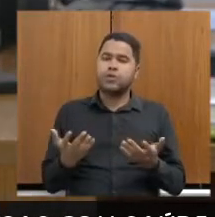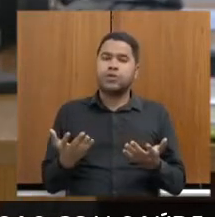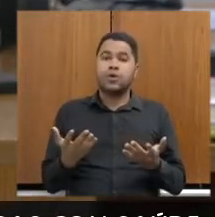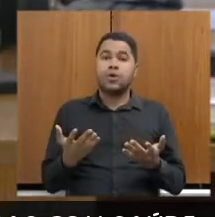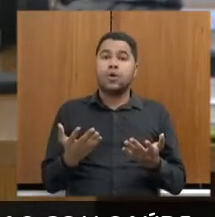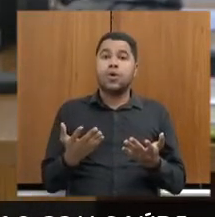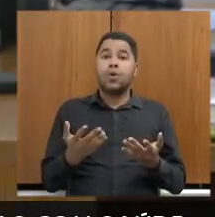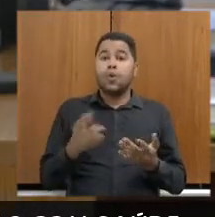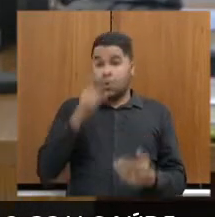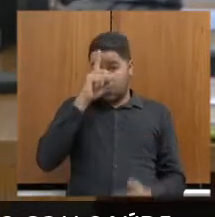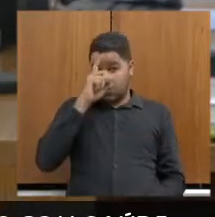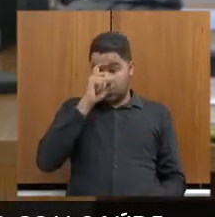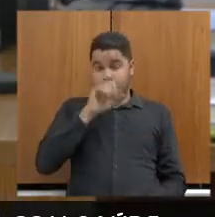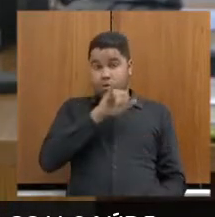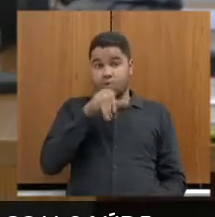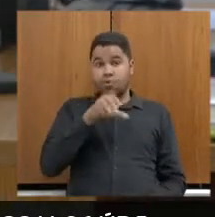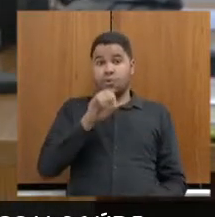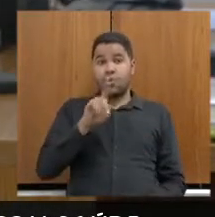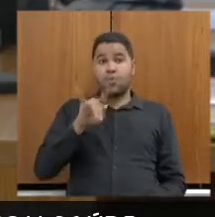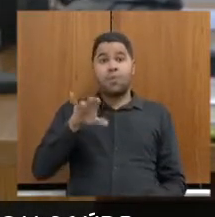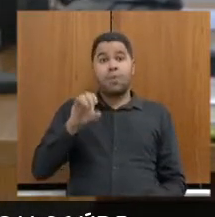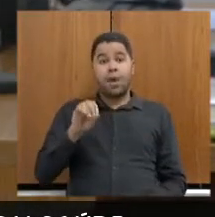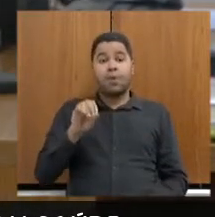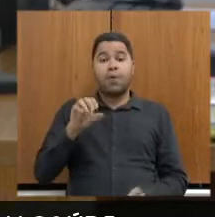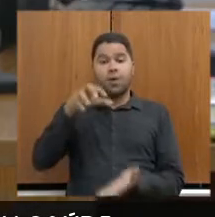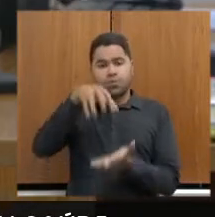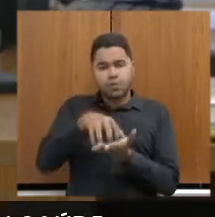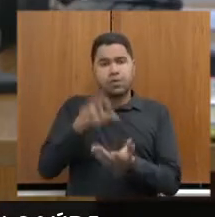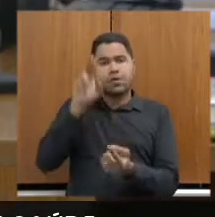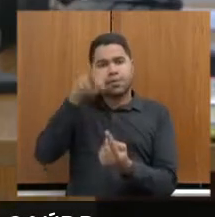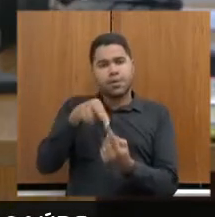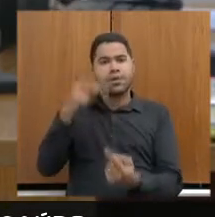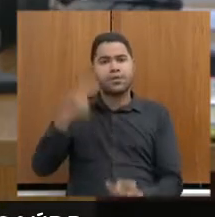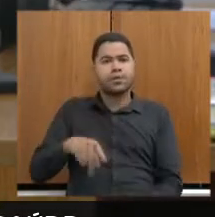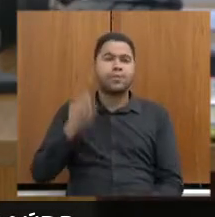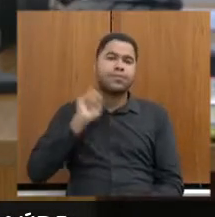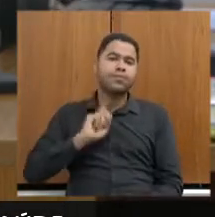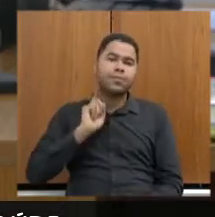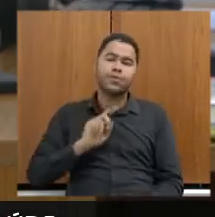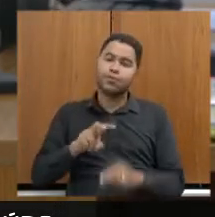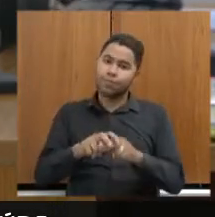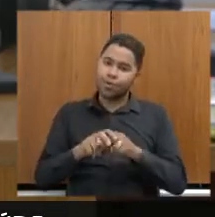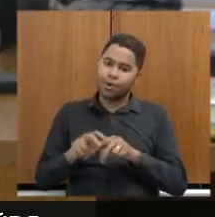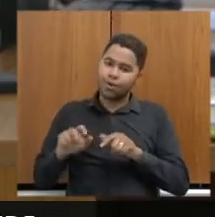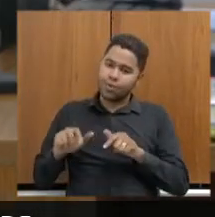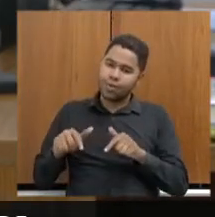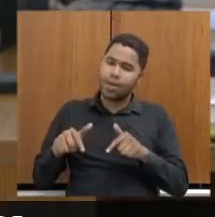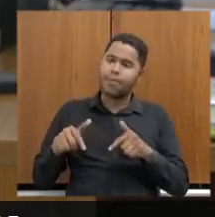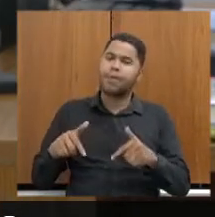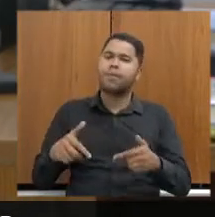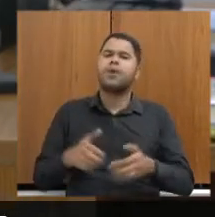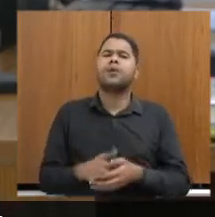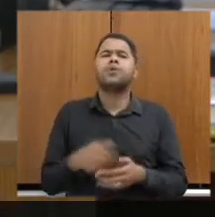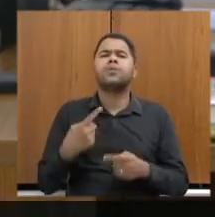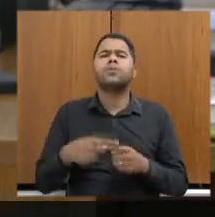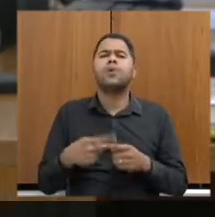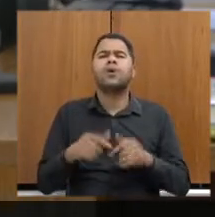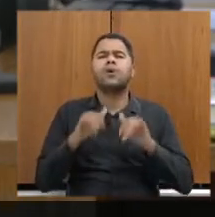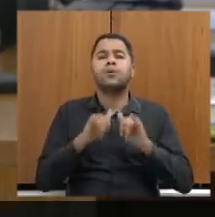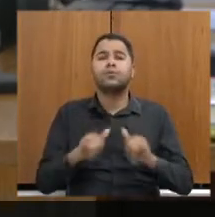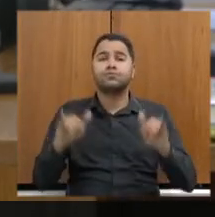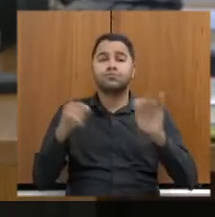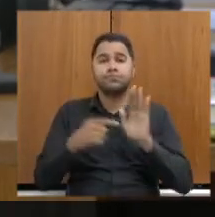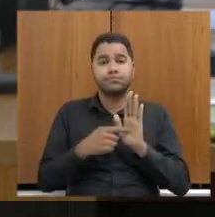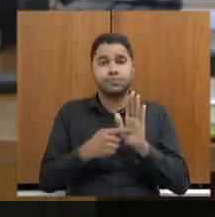o Hospital João Paulo Segundo hoje é um centro de referência de Minas Gerais foi fruto dessa luta e por que que eu tô contando isso